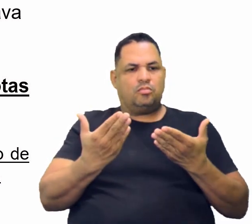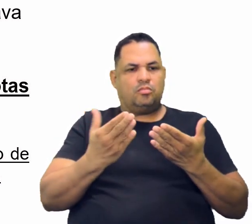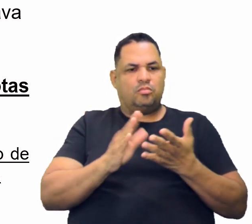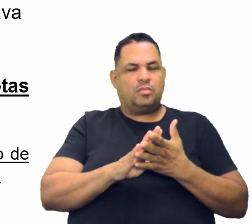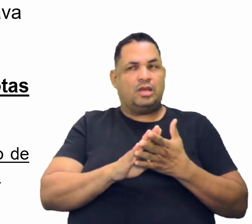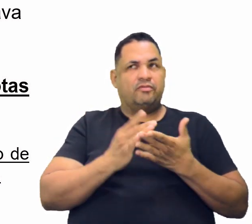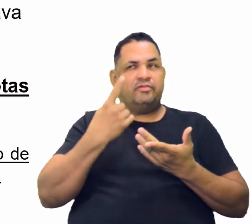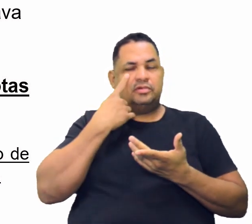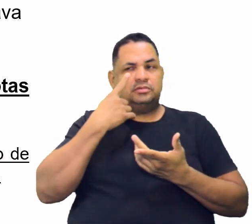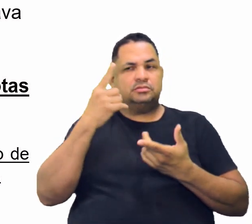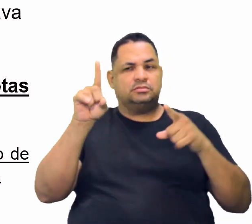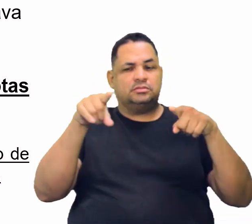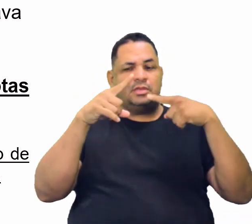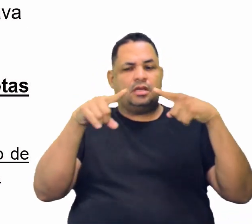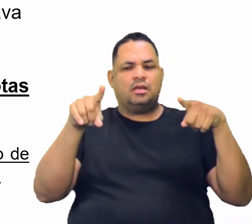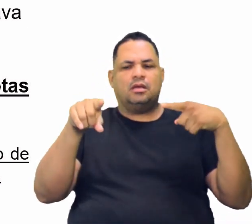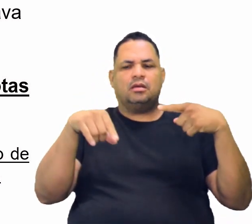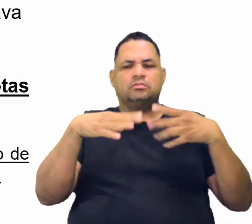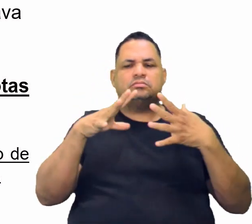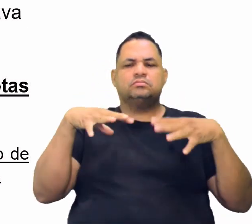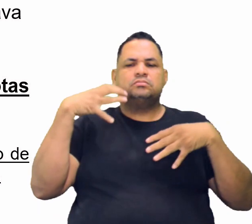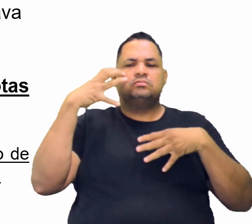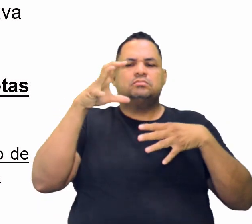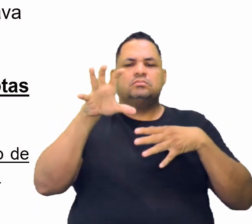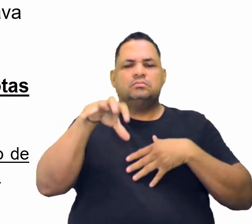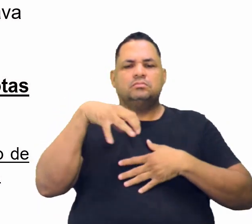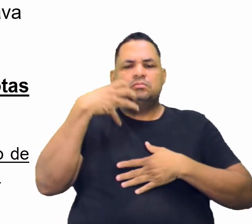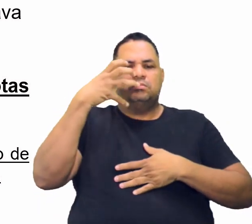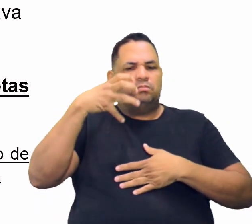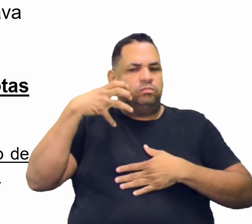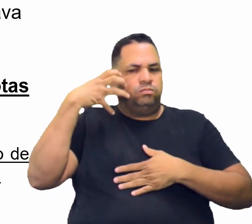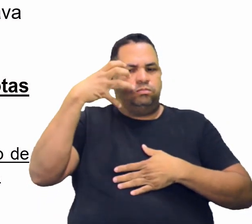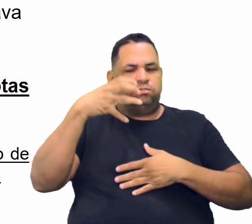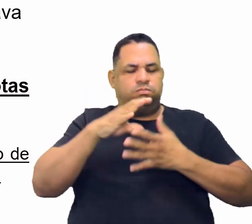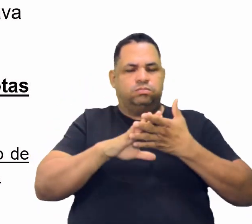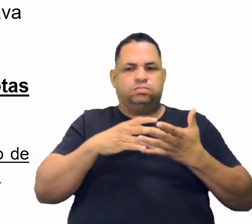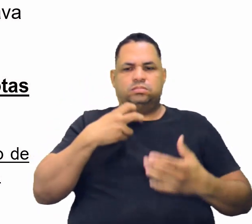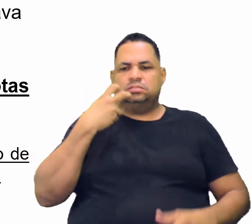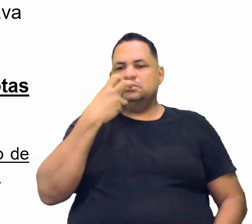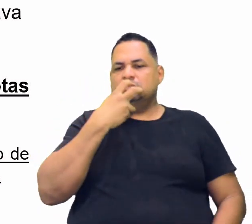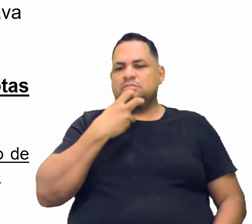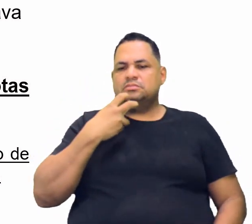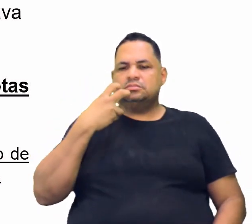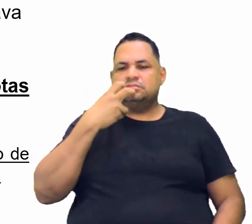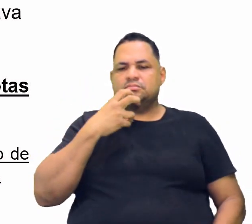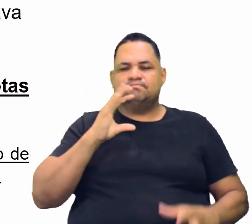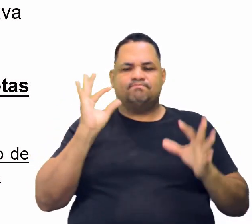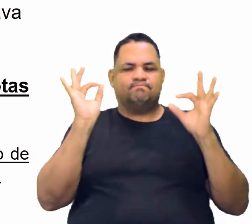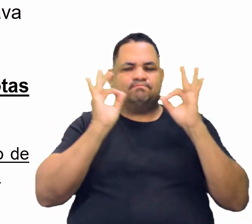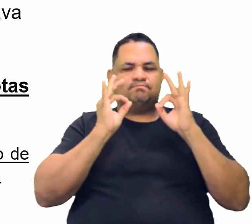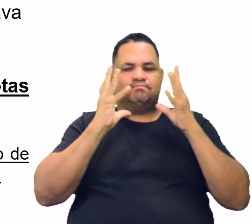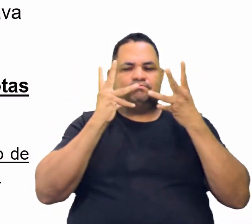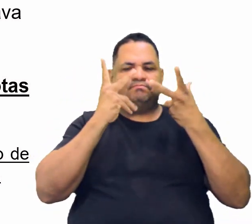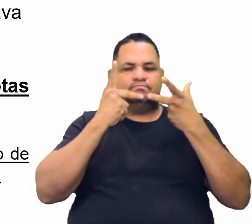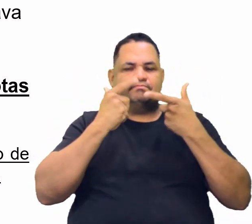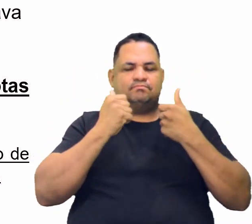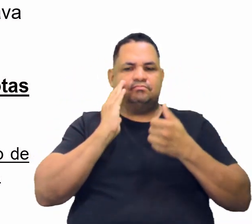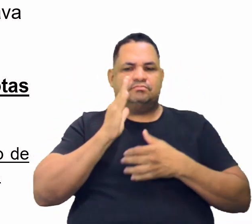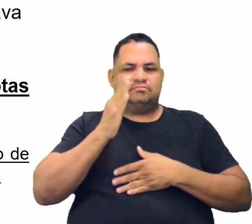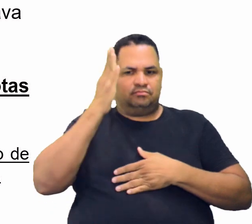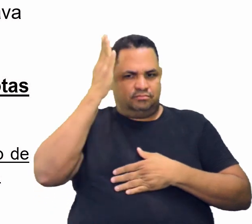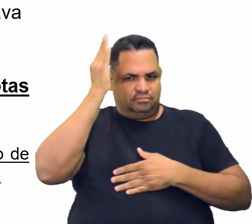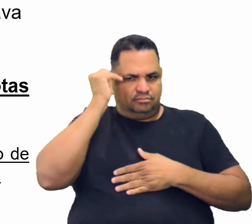aquela música que eu canto, né? Sempre aqui, com essa voz linda, maravilhosa, que com certeza você já